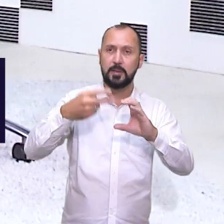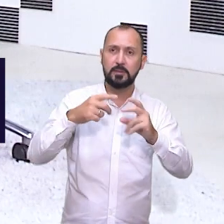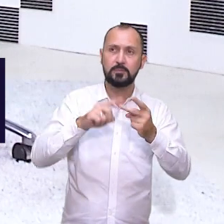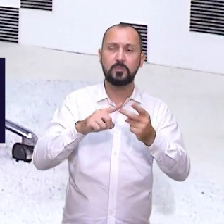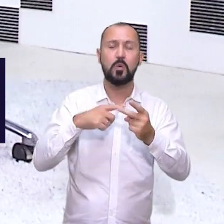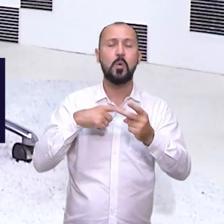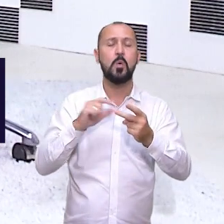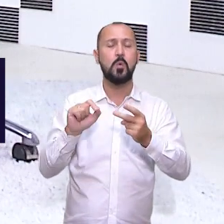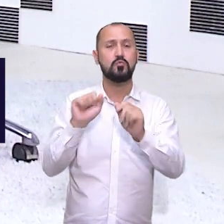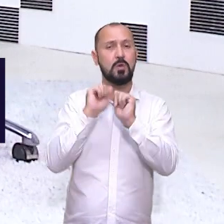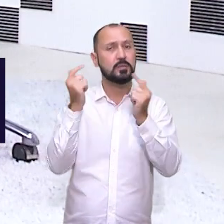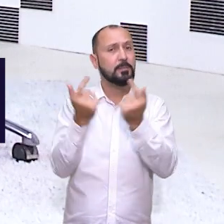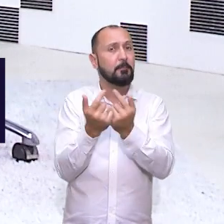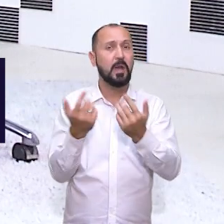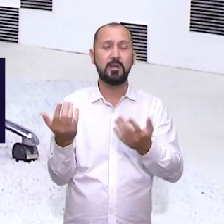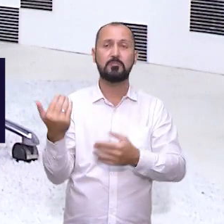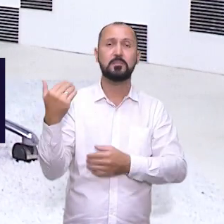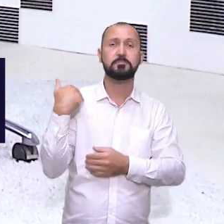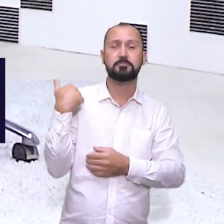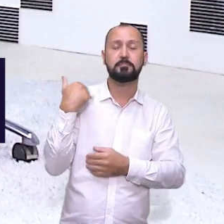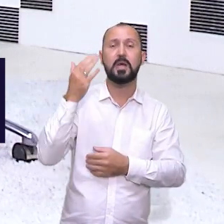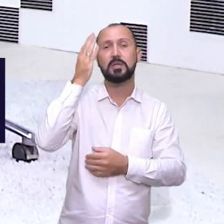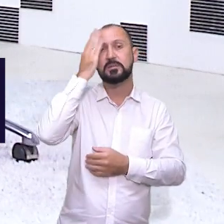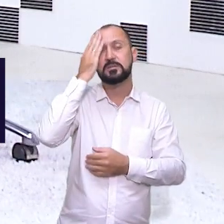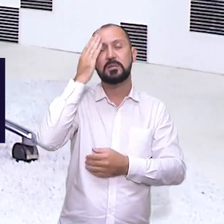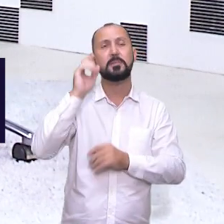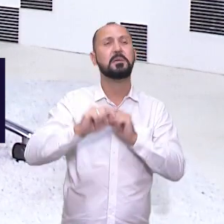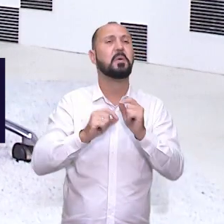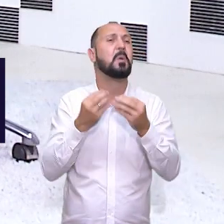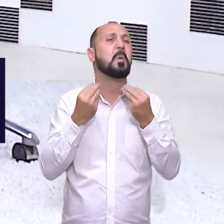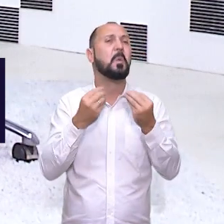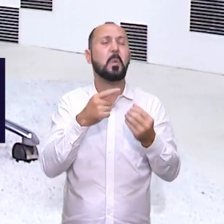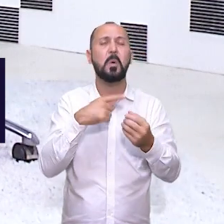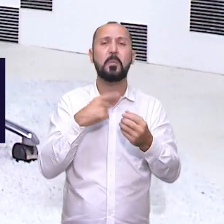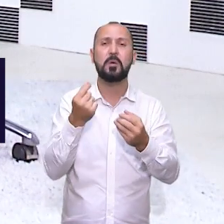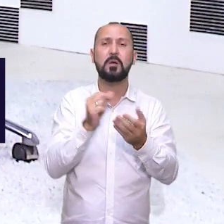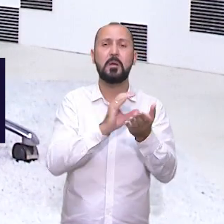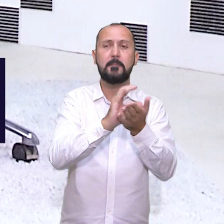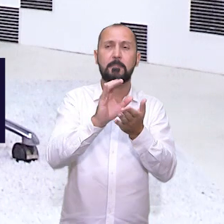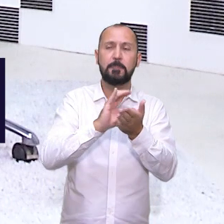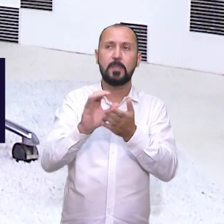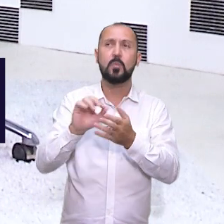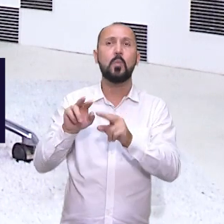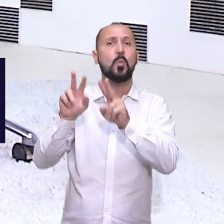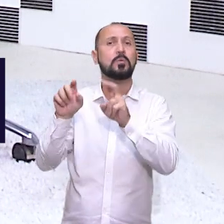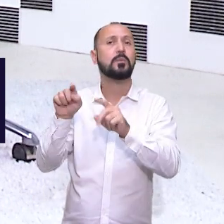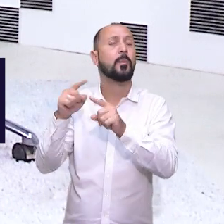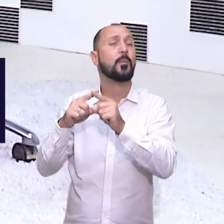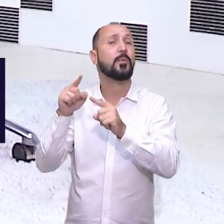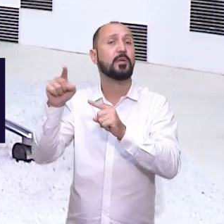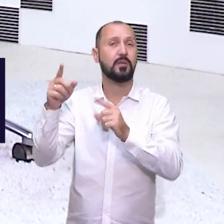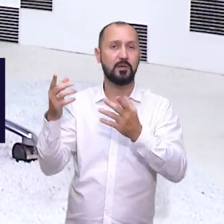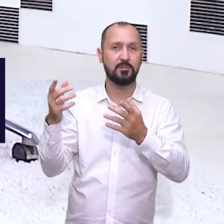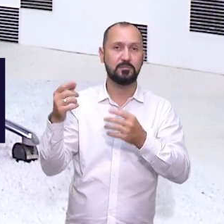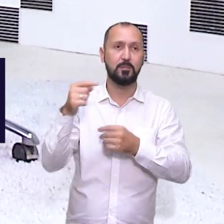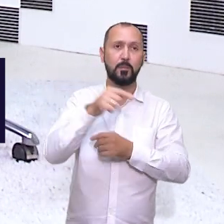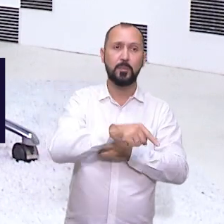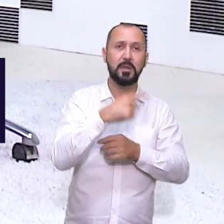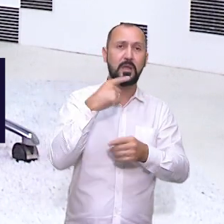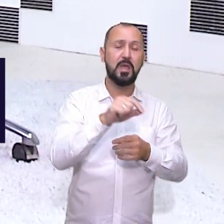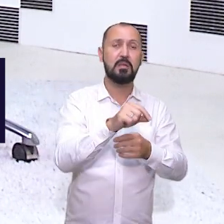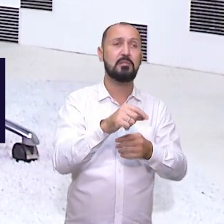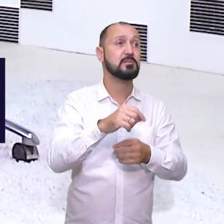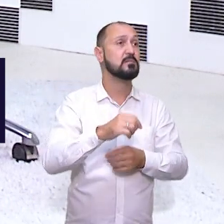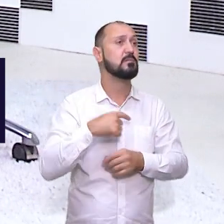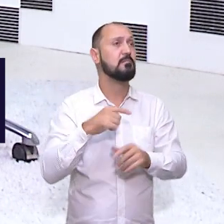dando opinião junto à Câmara Municipal ou no Estado, junto à Assembleia, para saber que tem que se gastar mais